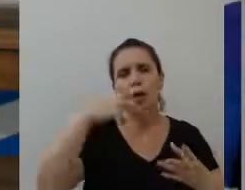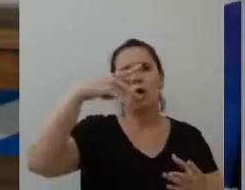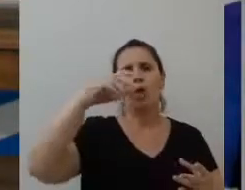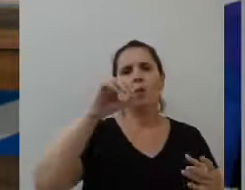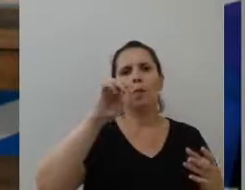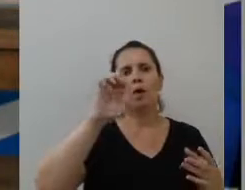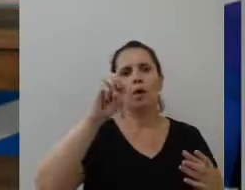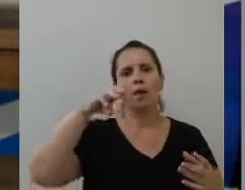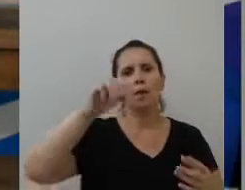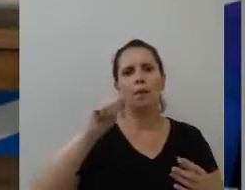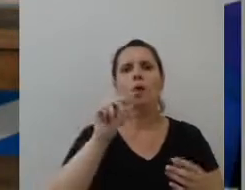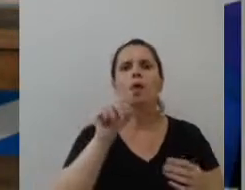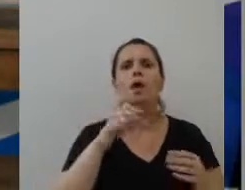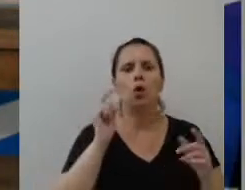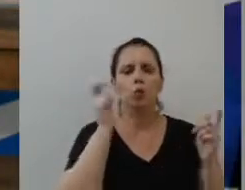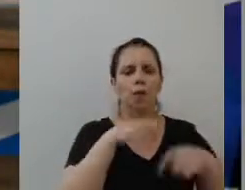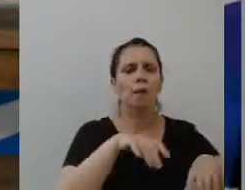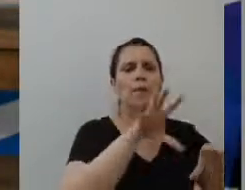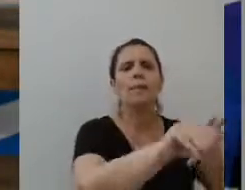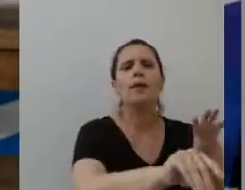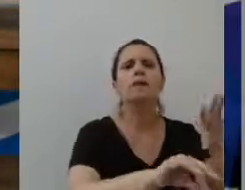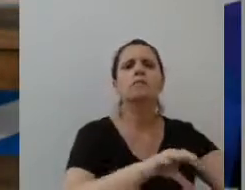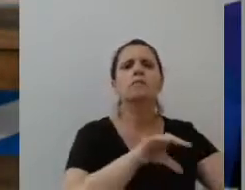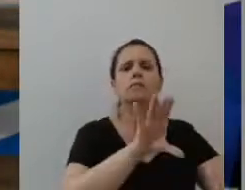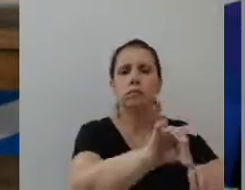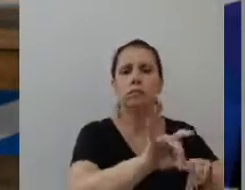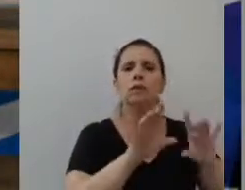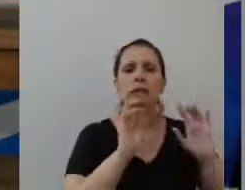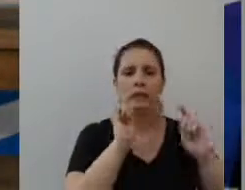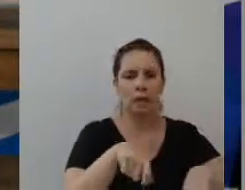é a materialização da poesia. Por exemplo, tu